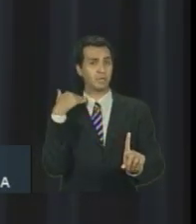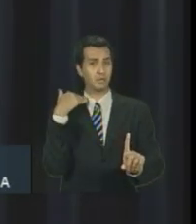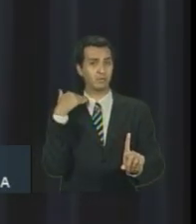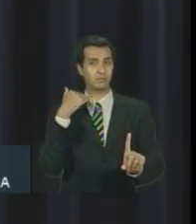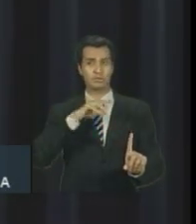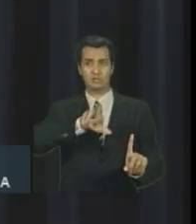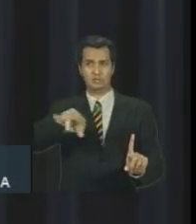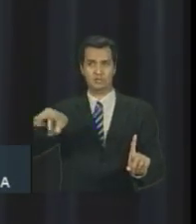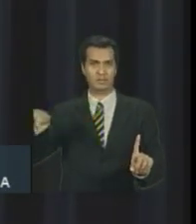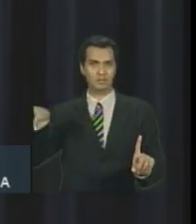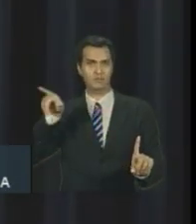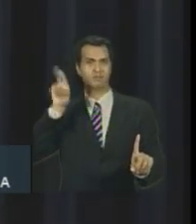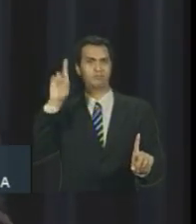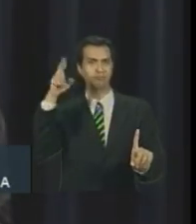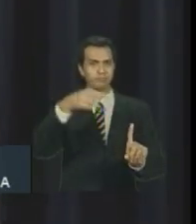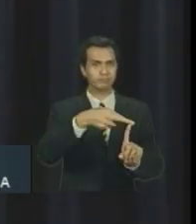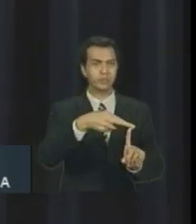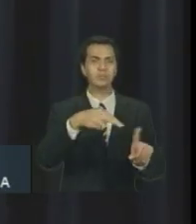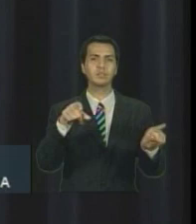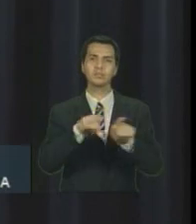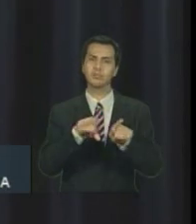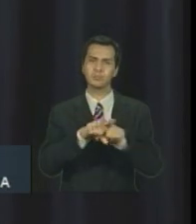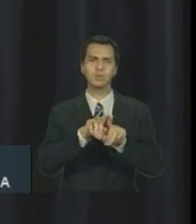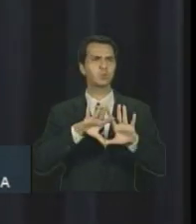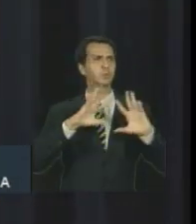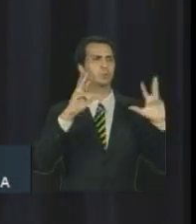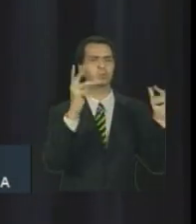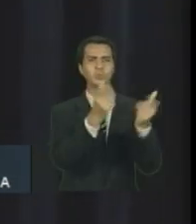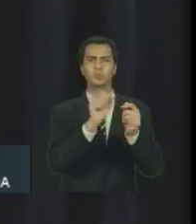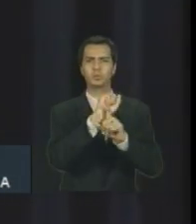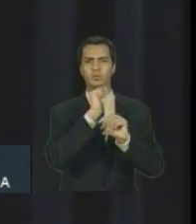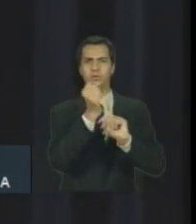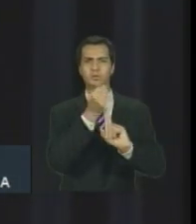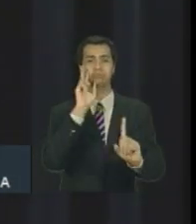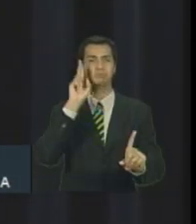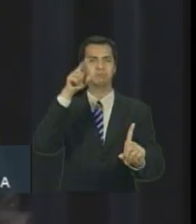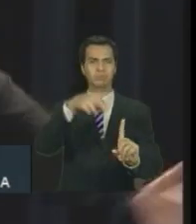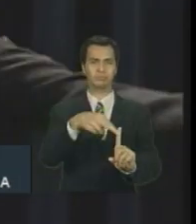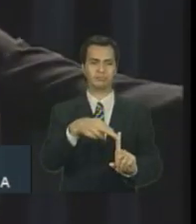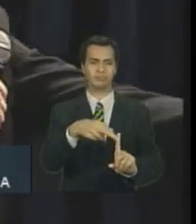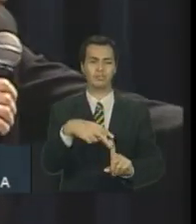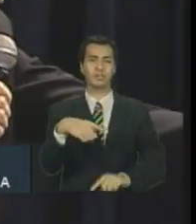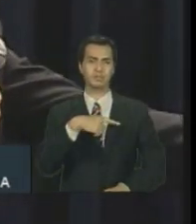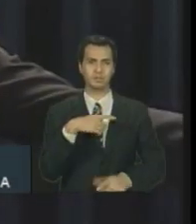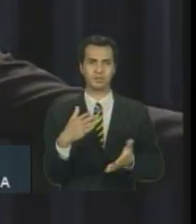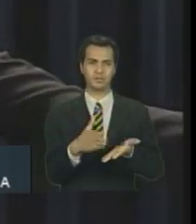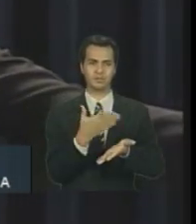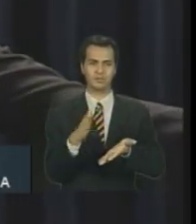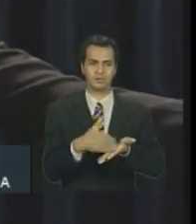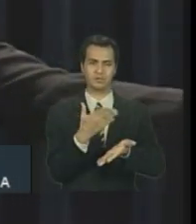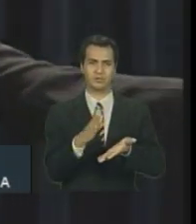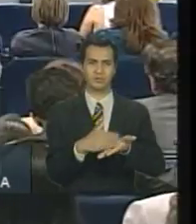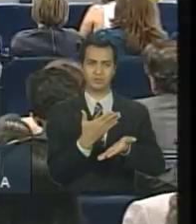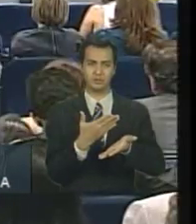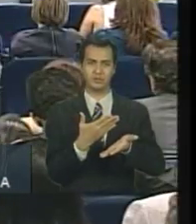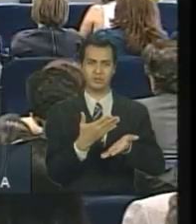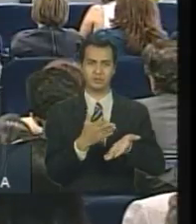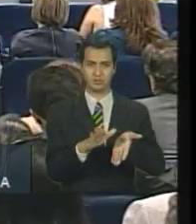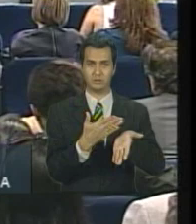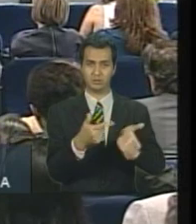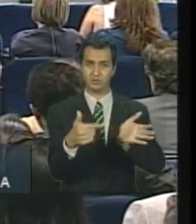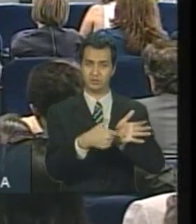para as instituições de um modo geral. A acessibilidade que está neste folheto, vice-presidente Alexandre,